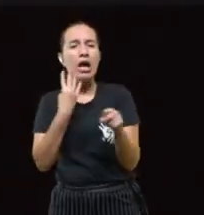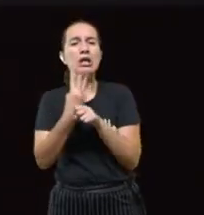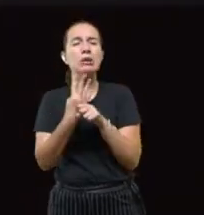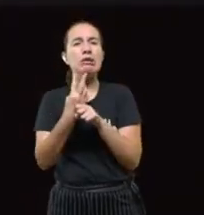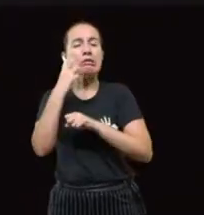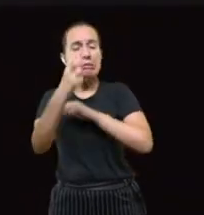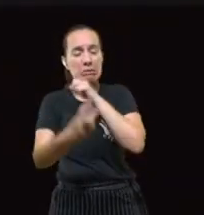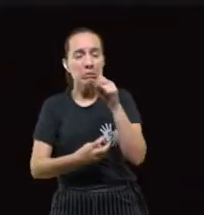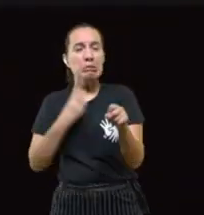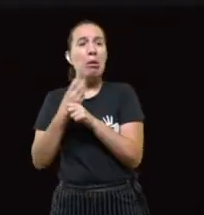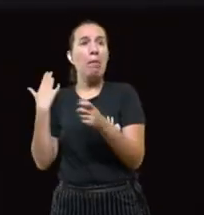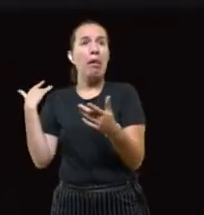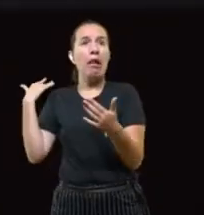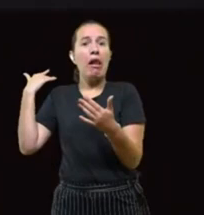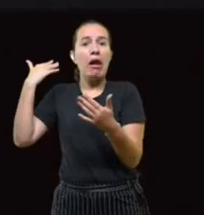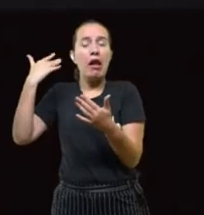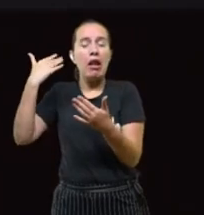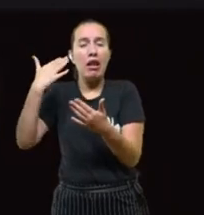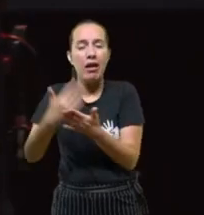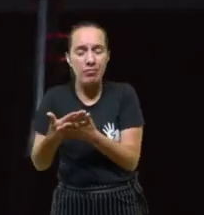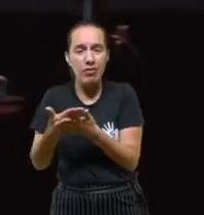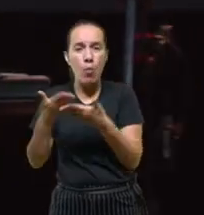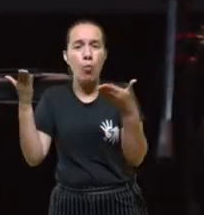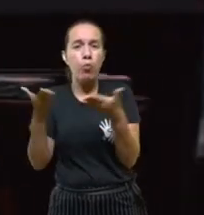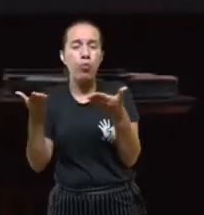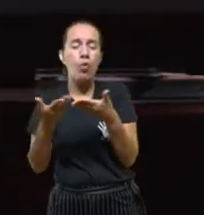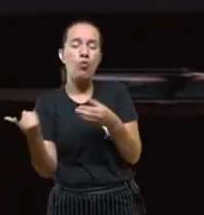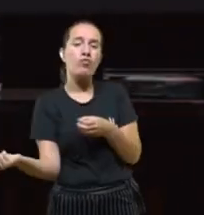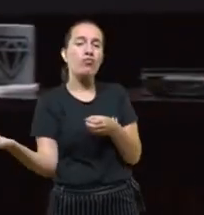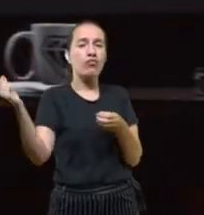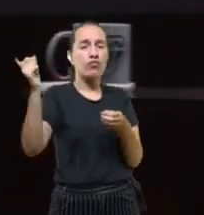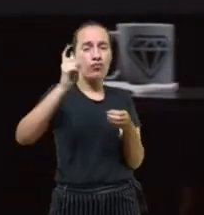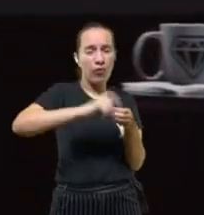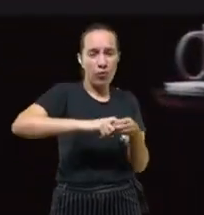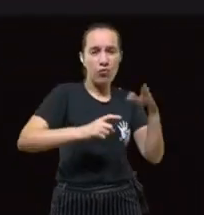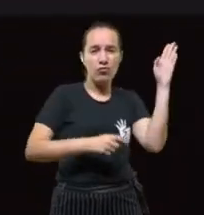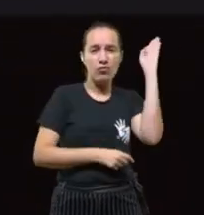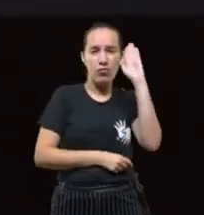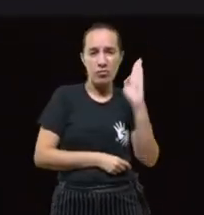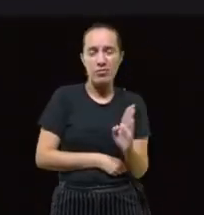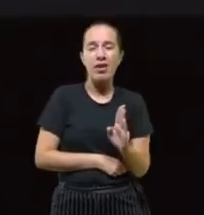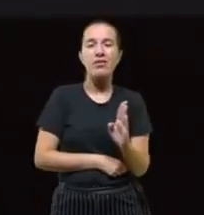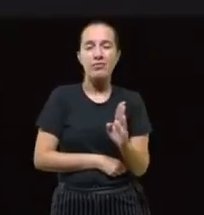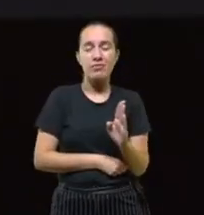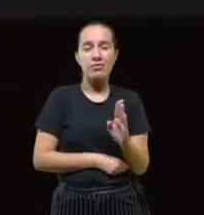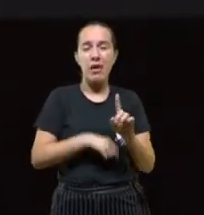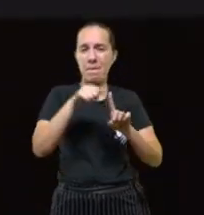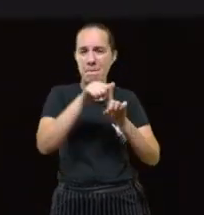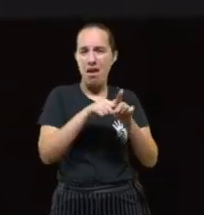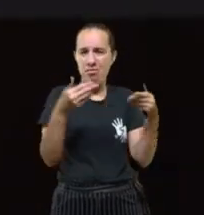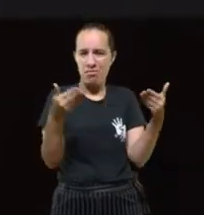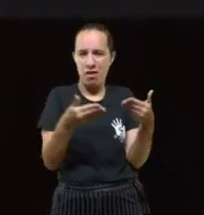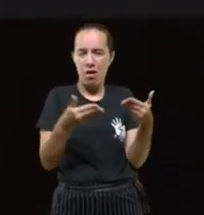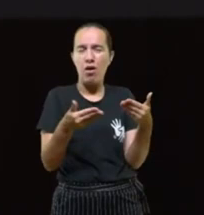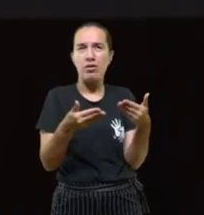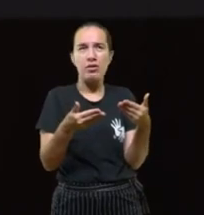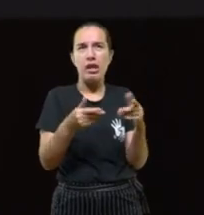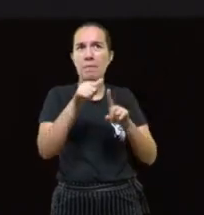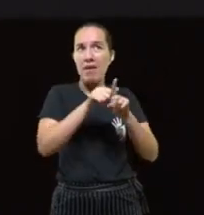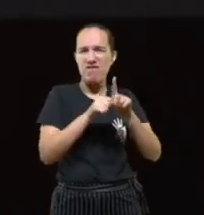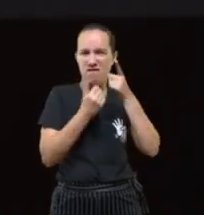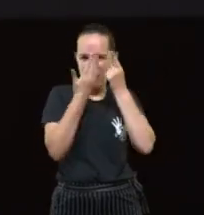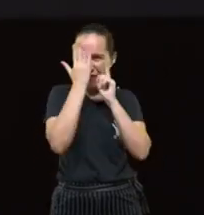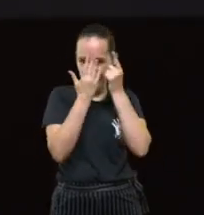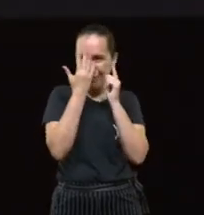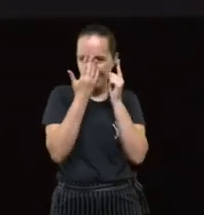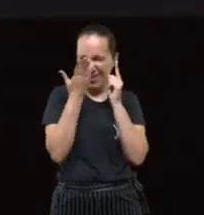2 anos, 3 anos, 4 anos, 5 anos, nós hoje, finalmente, este mês, mês passado, na